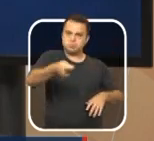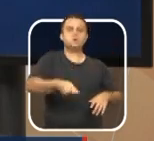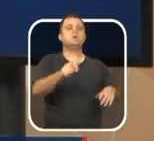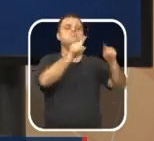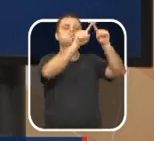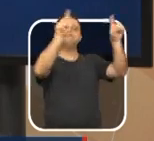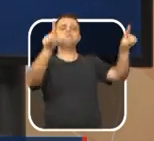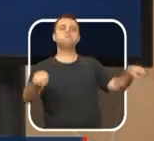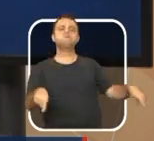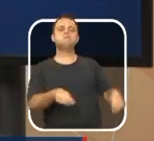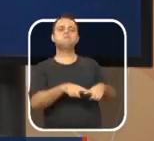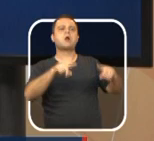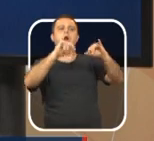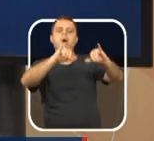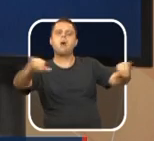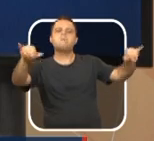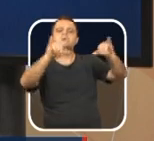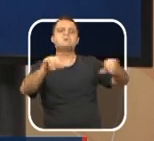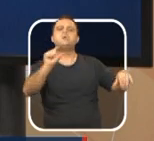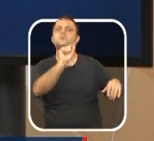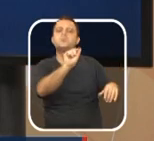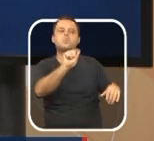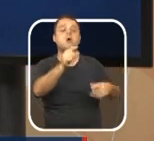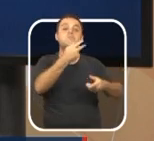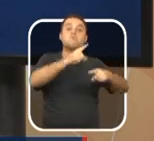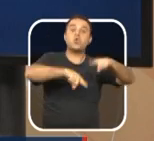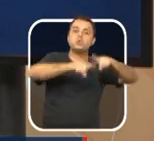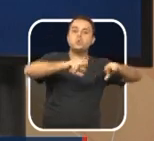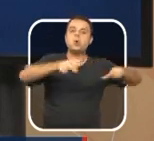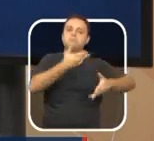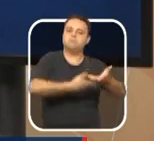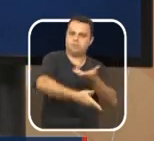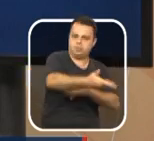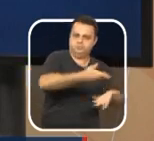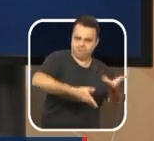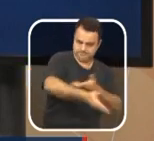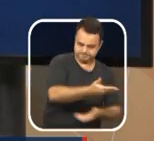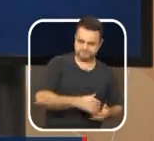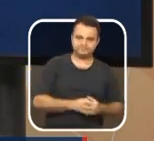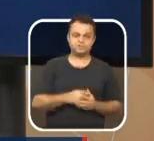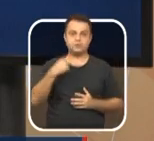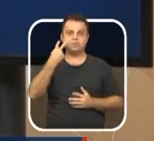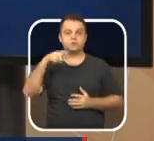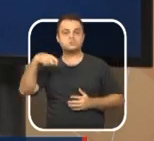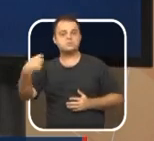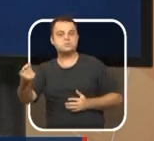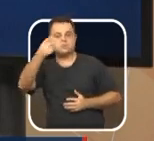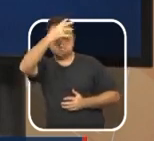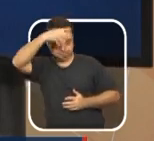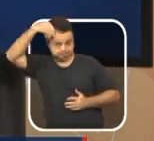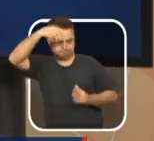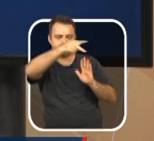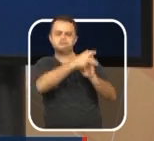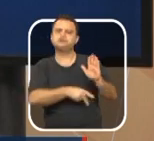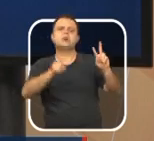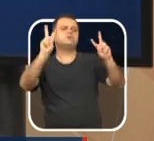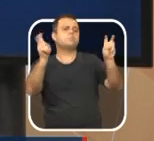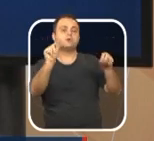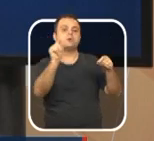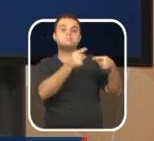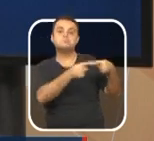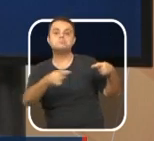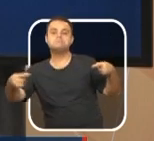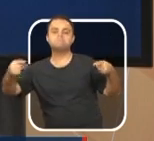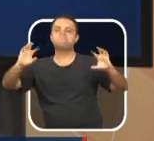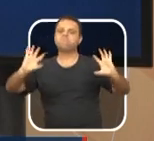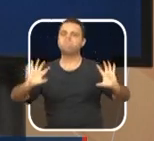da troca de mercadorias e produtos de Bruno Marinho a criação da semana de conscien da luta das